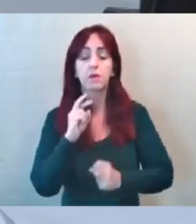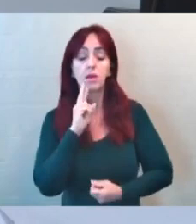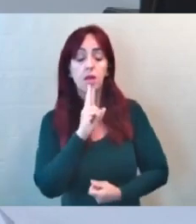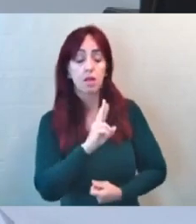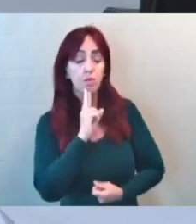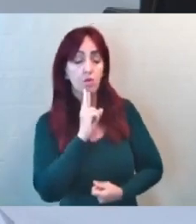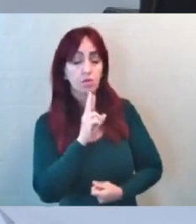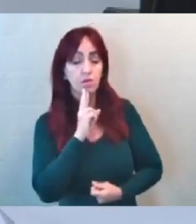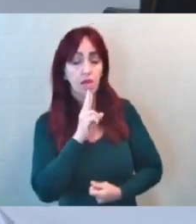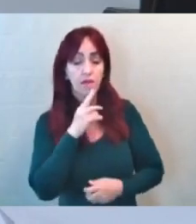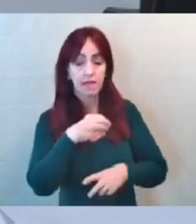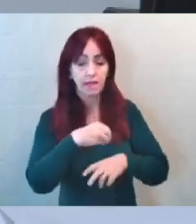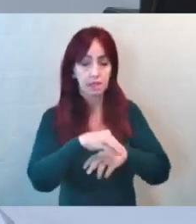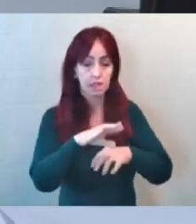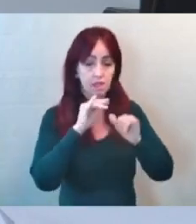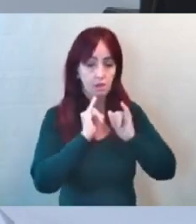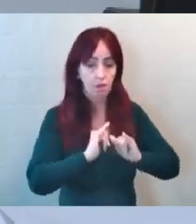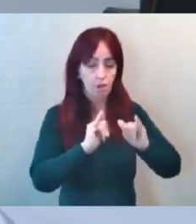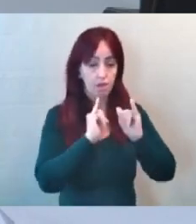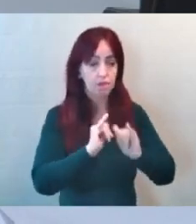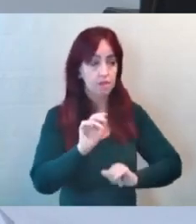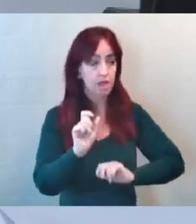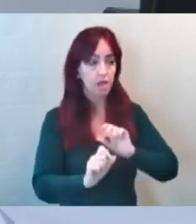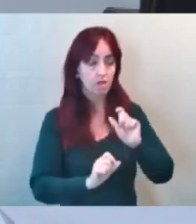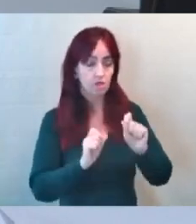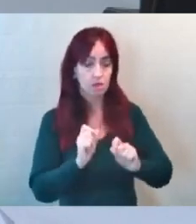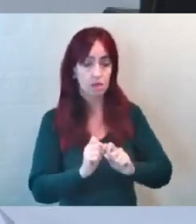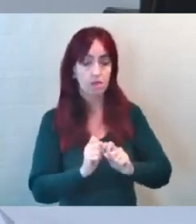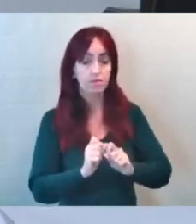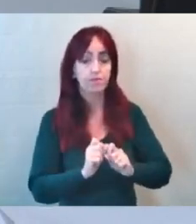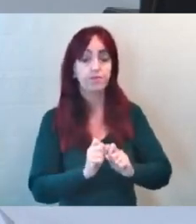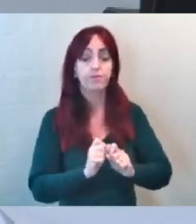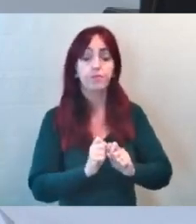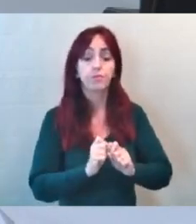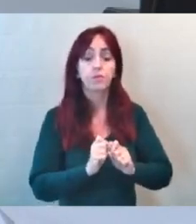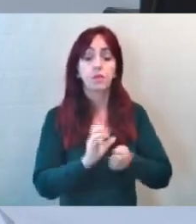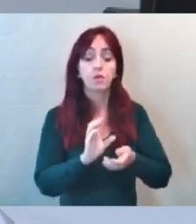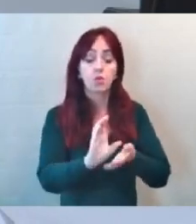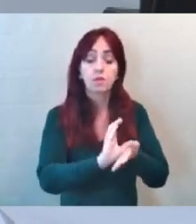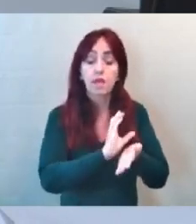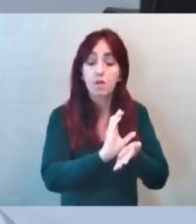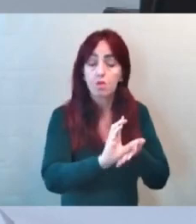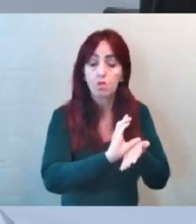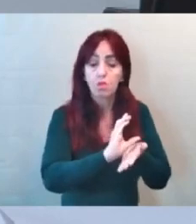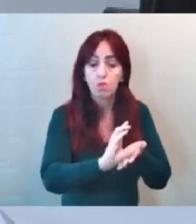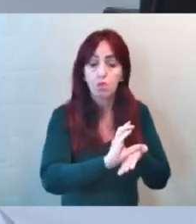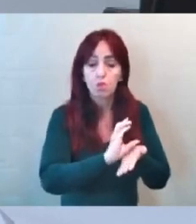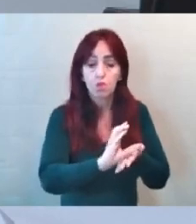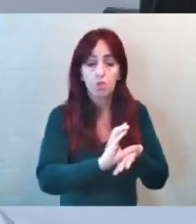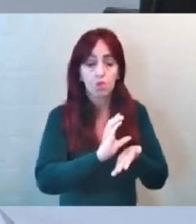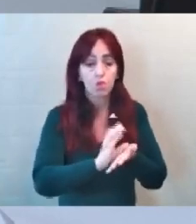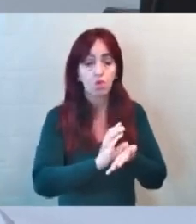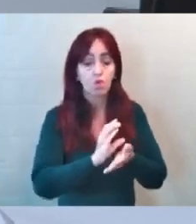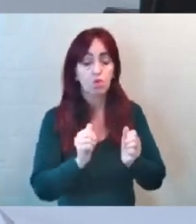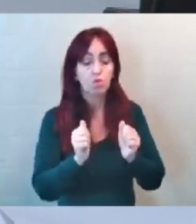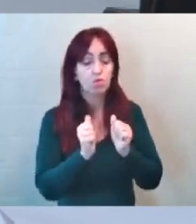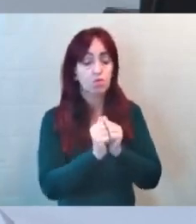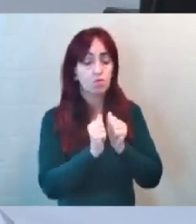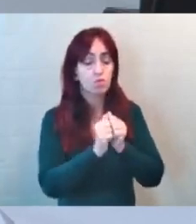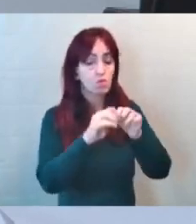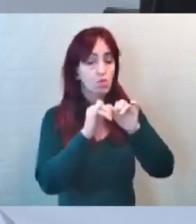da publicidade que os recursos arrecadados com publicidade